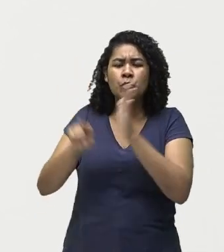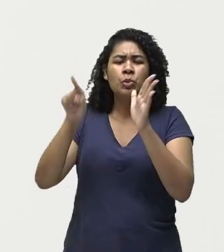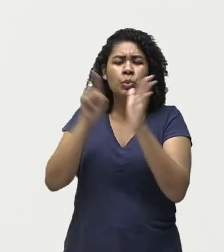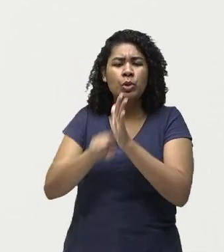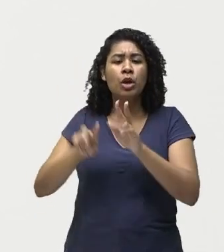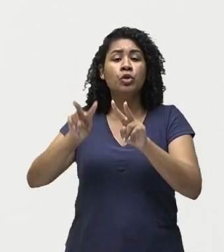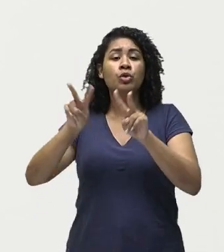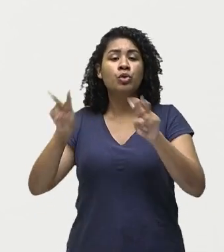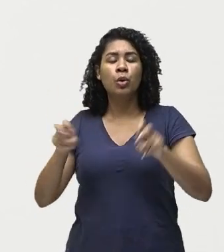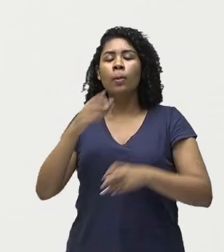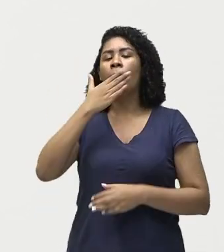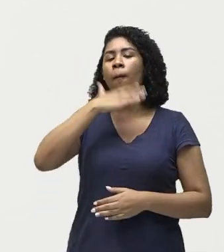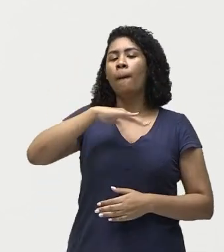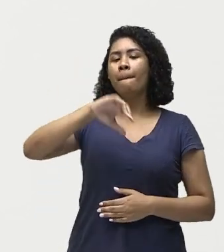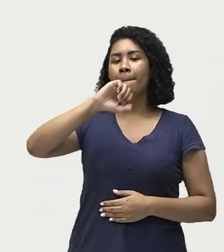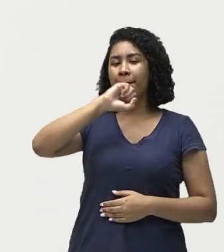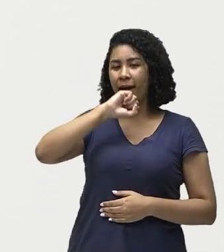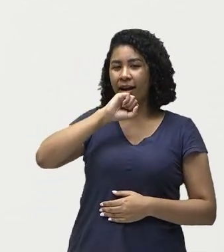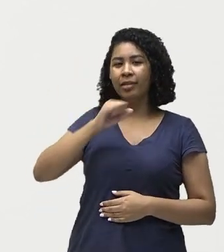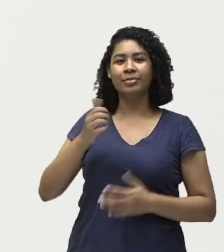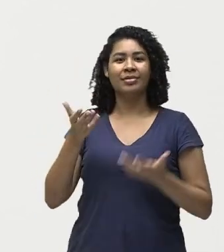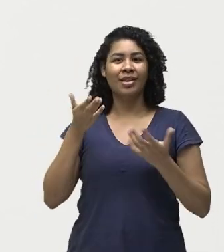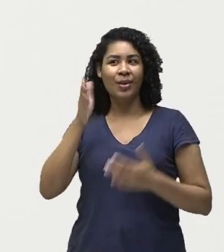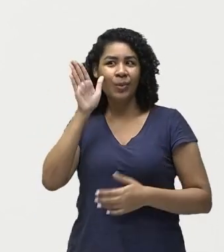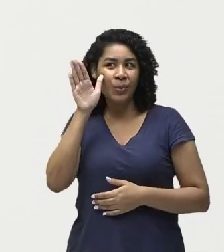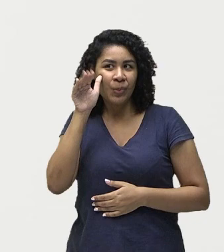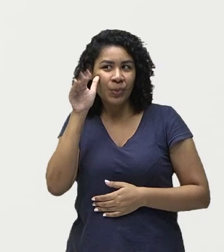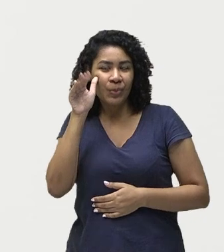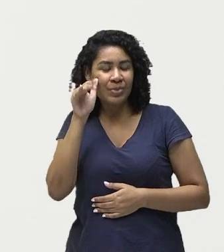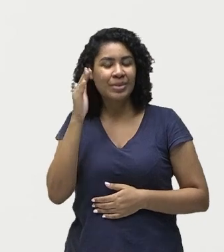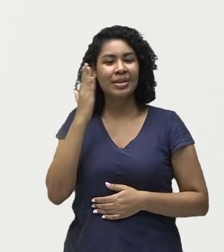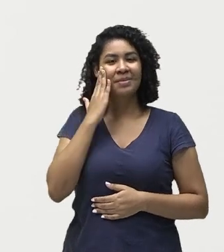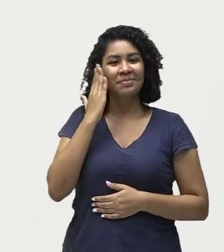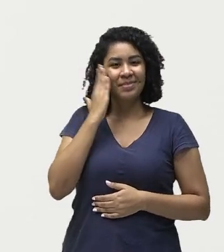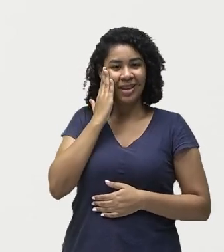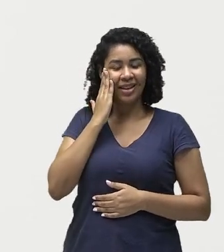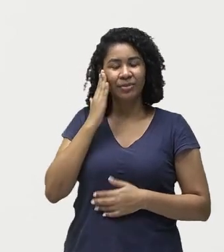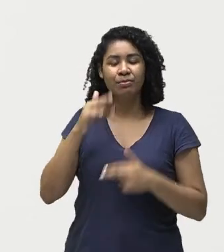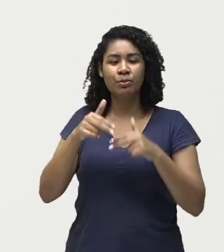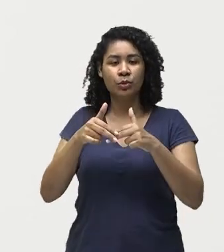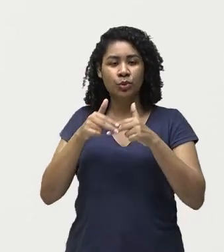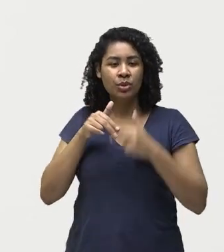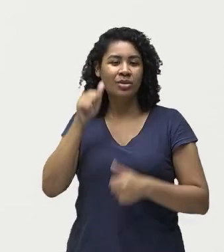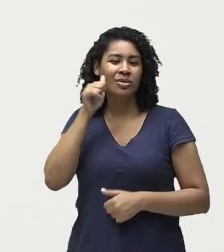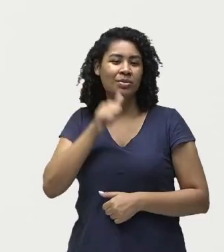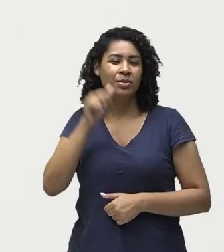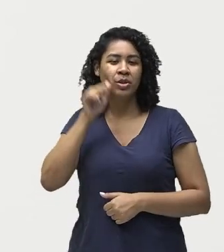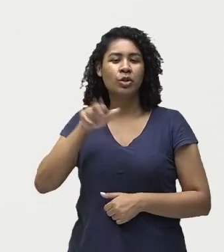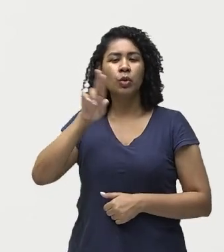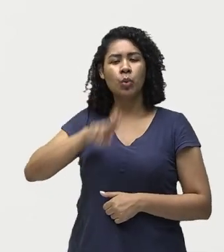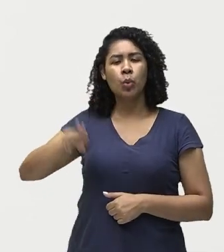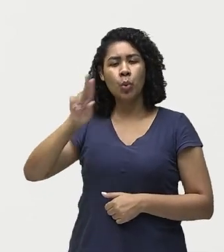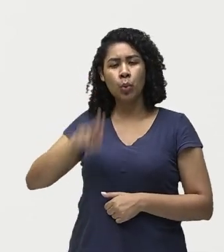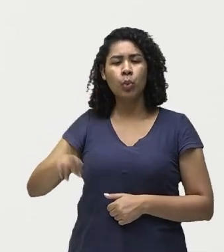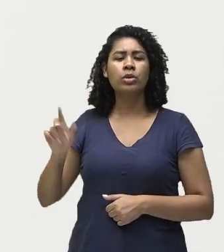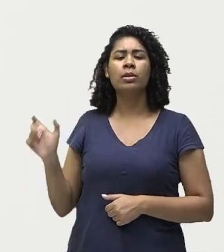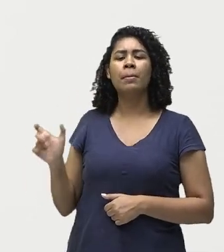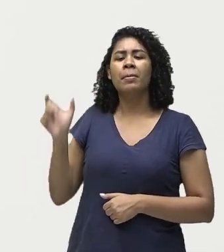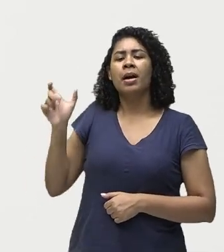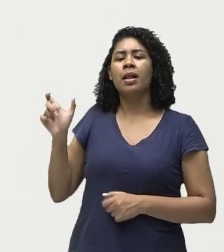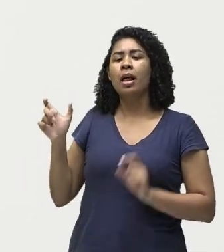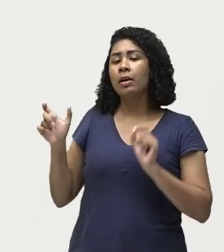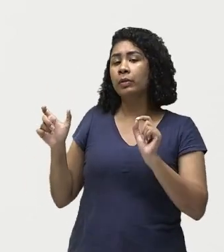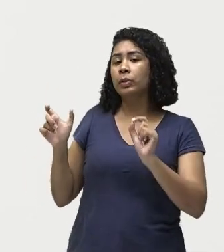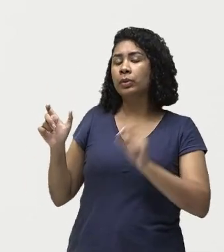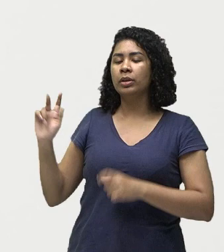ele, sobre o pai, about the dad, about the father. E é por isso que ela usa constantemente aqui, ó,